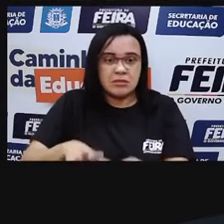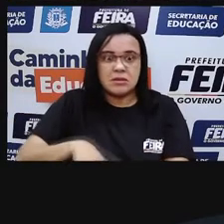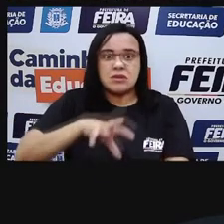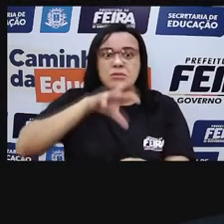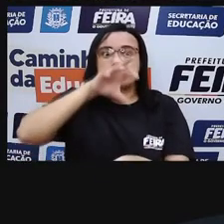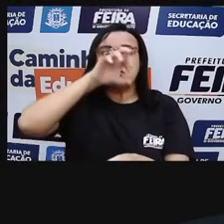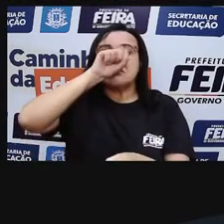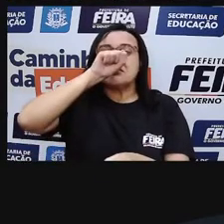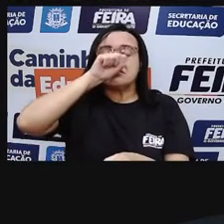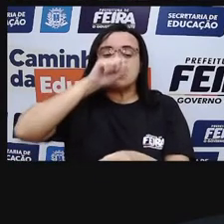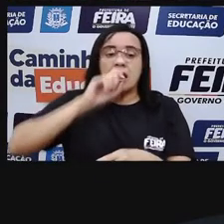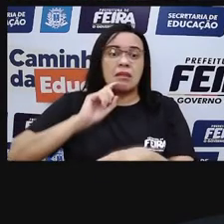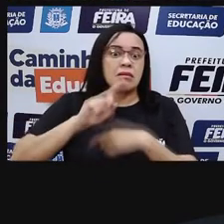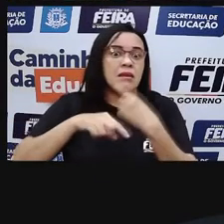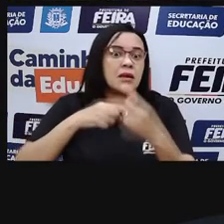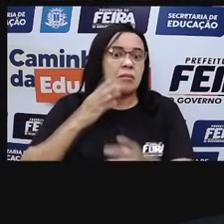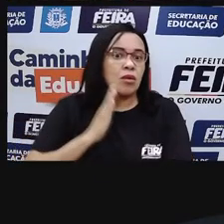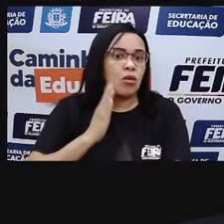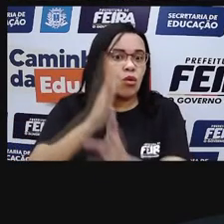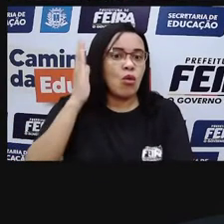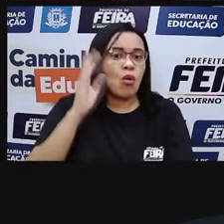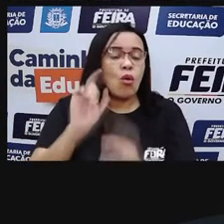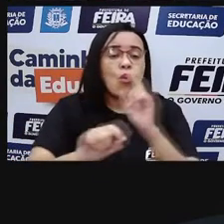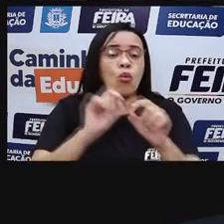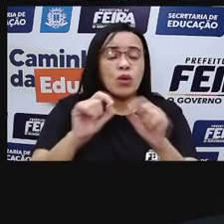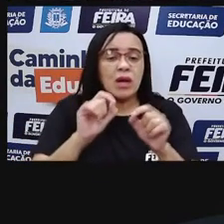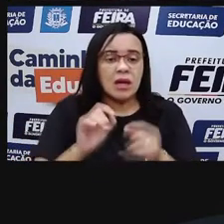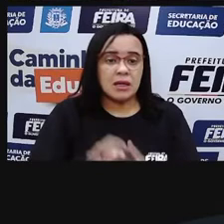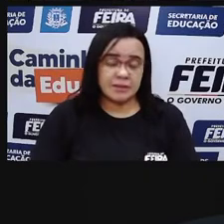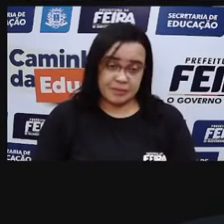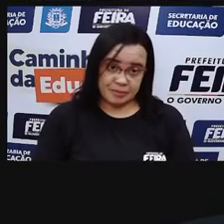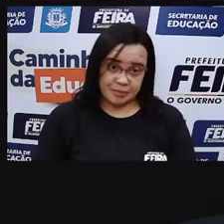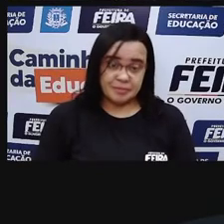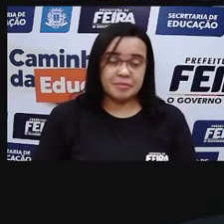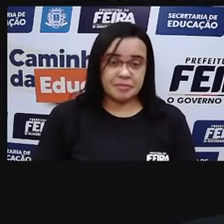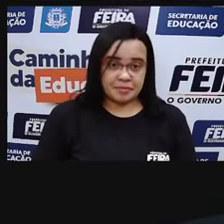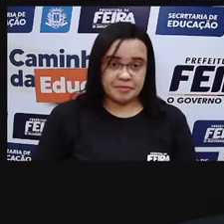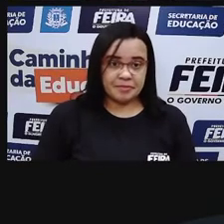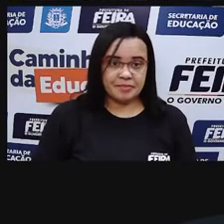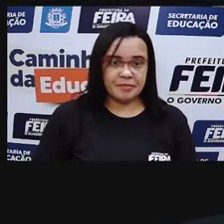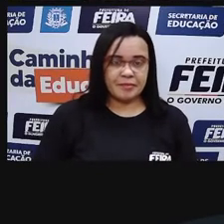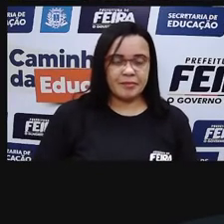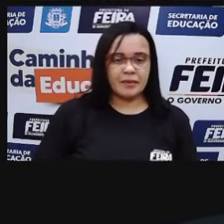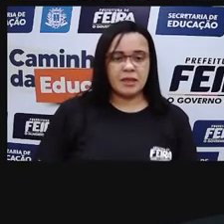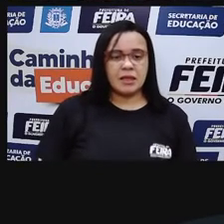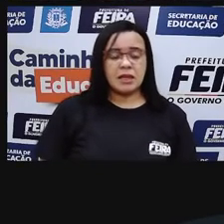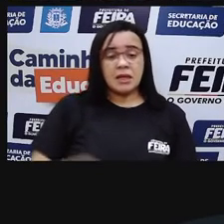eles descobriram o seguinte, que as pessoas que faziam isso, essa variolação, né,